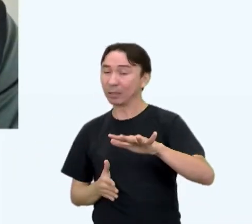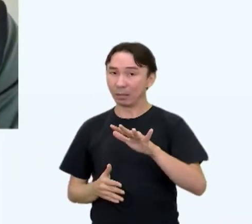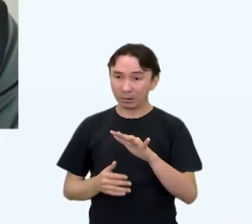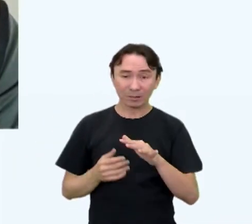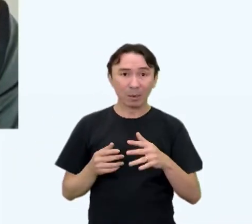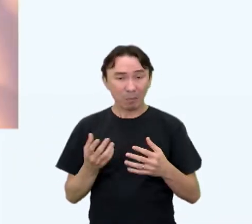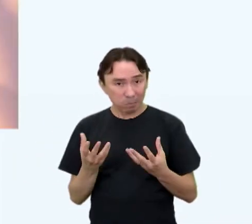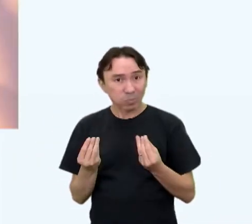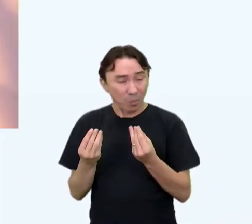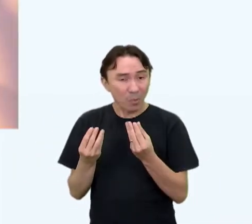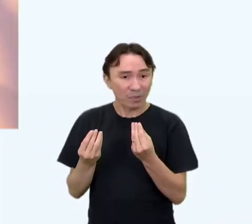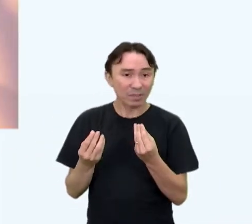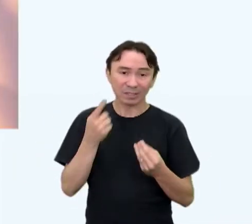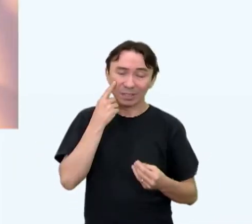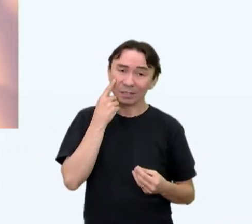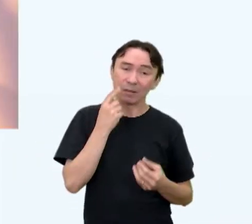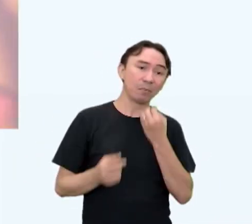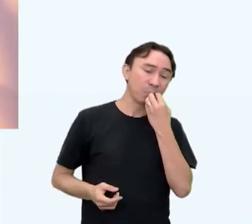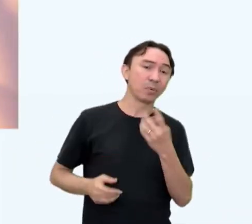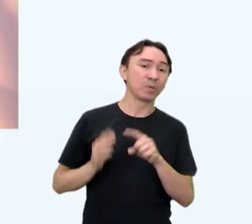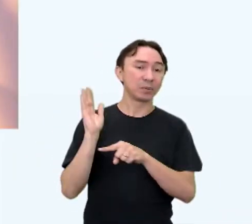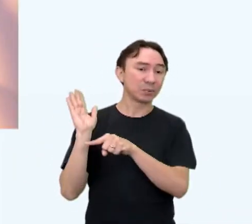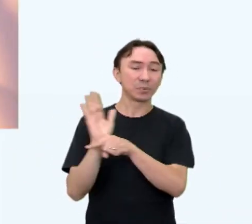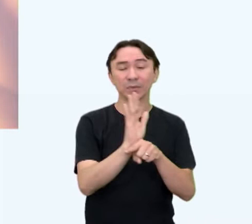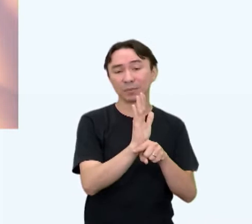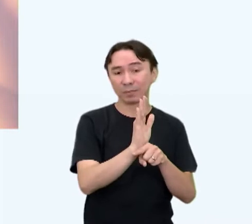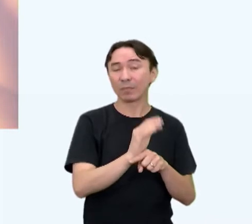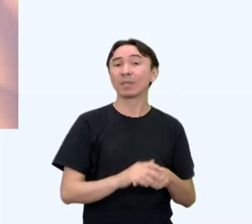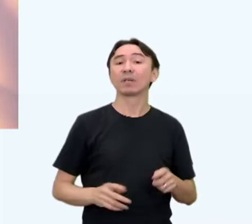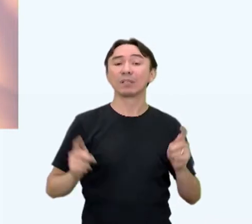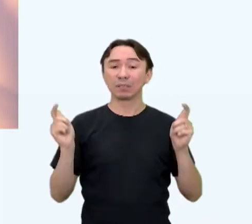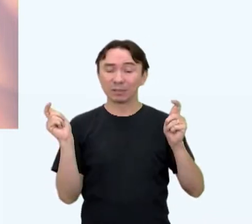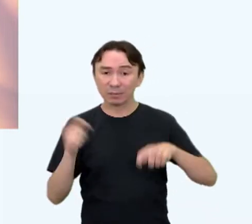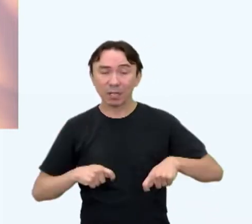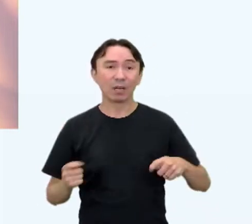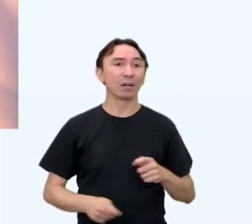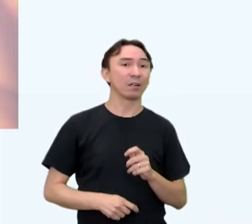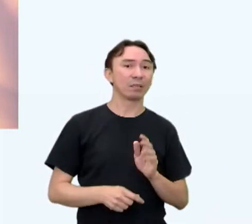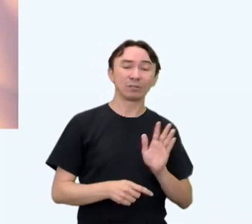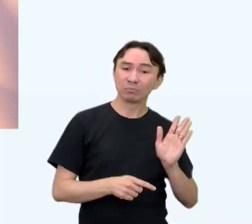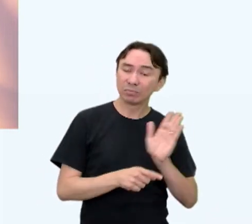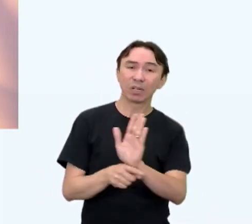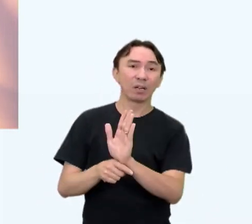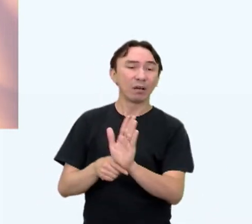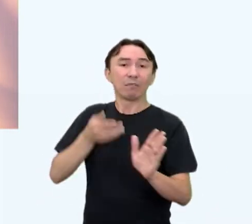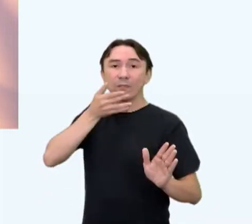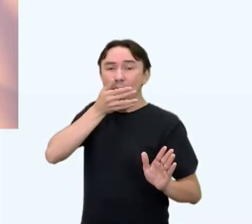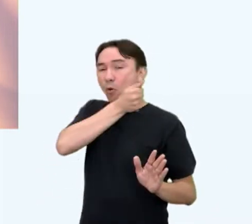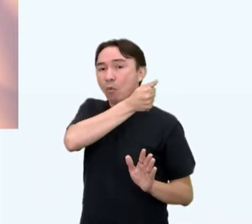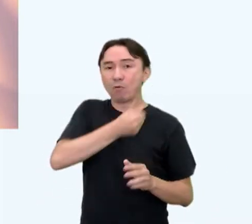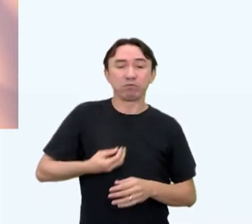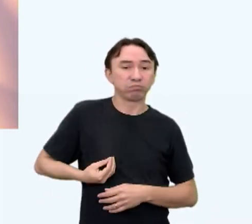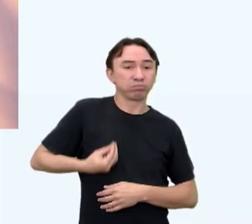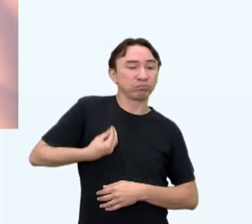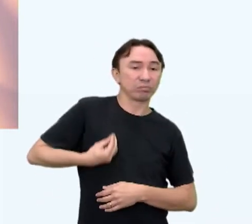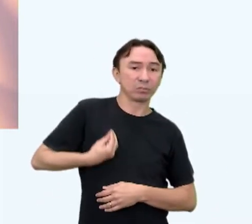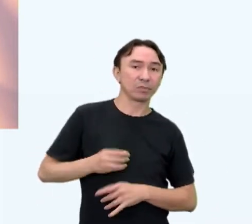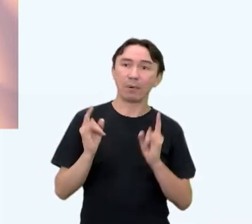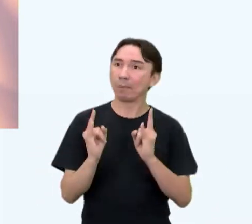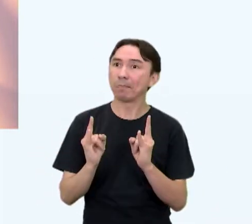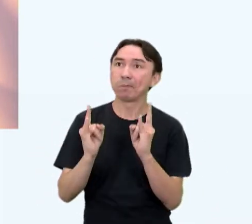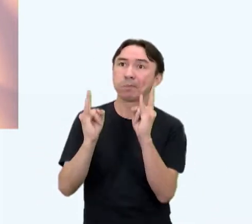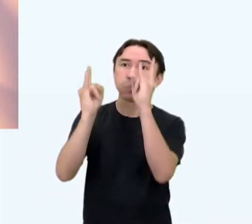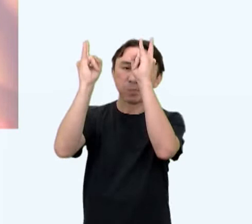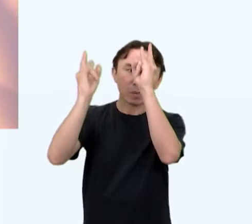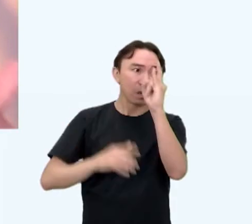muito interessante. Você pode salvar vidas com esse sistema, evacuar um prédio no início de uma atividade sísmica.